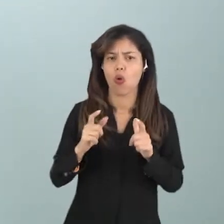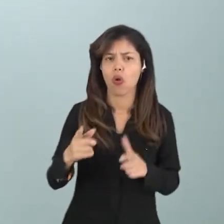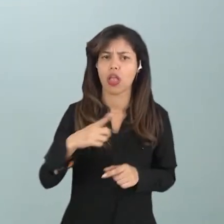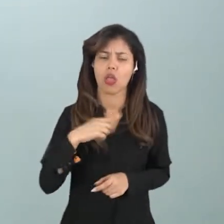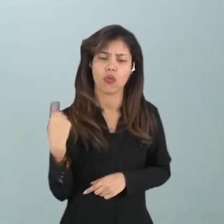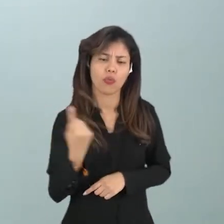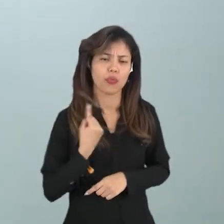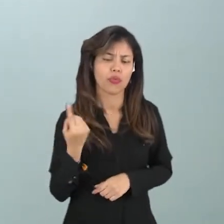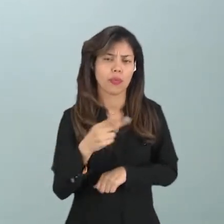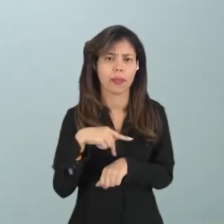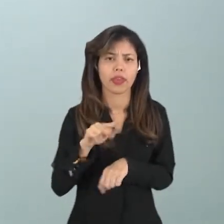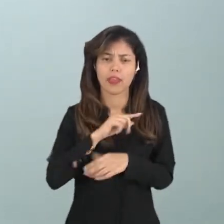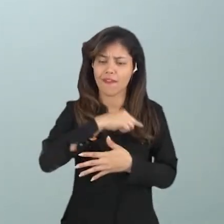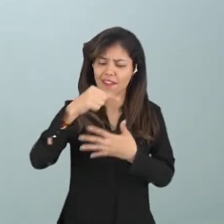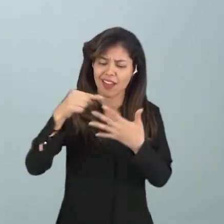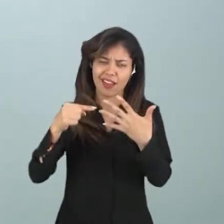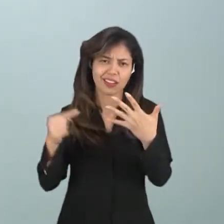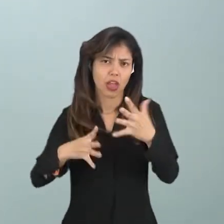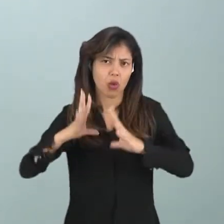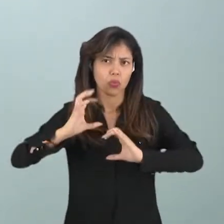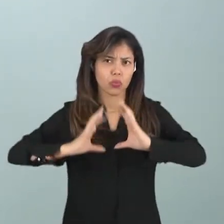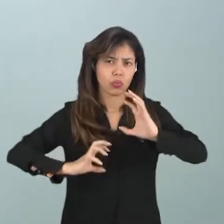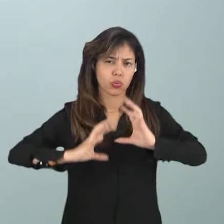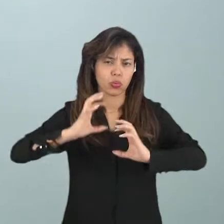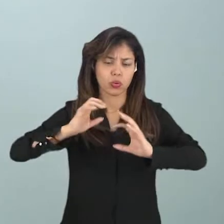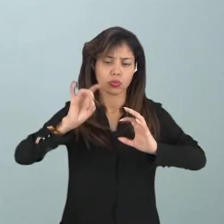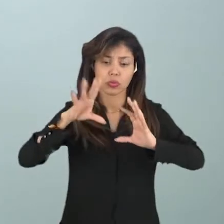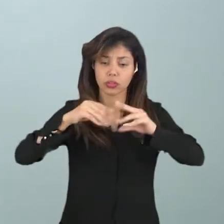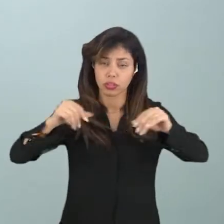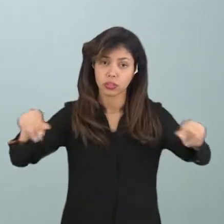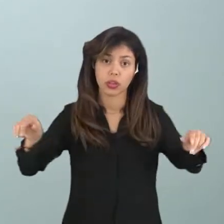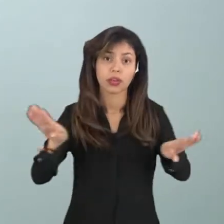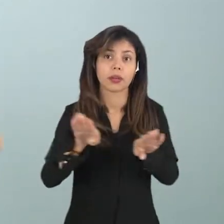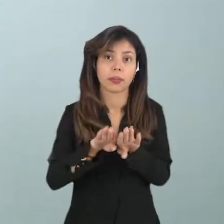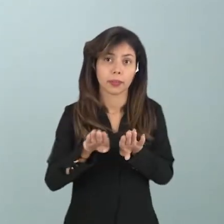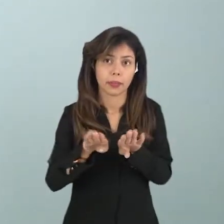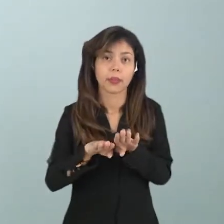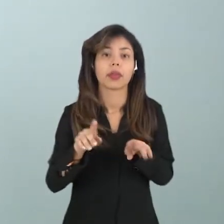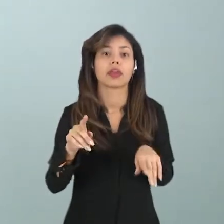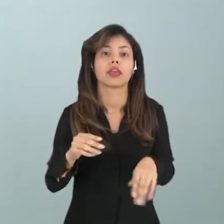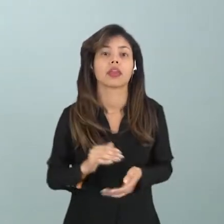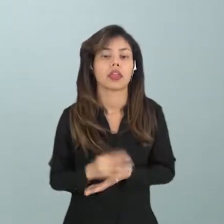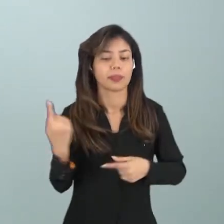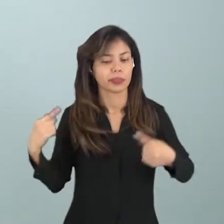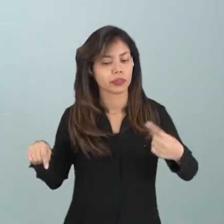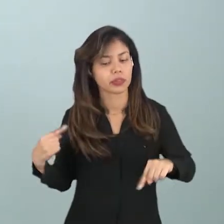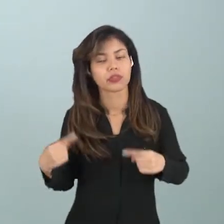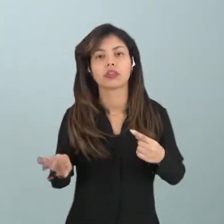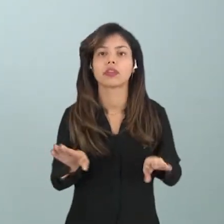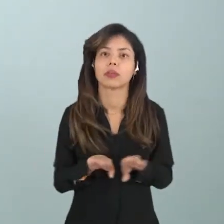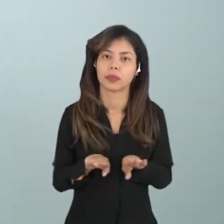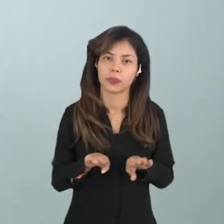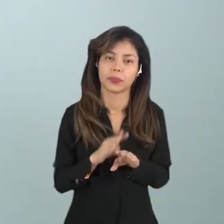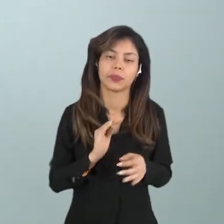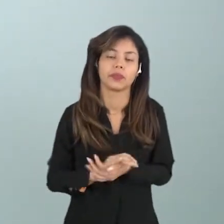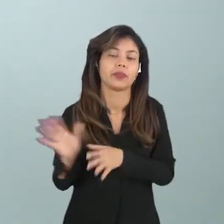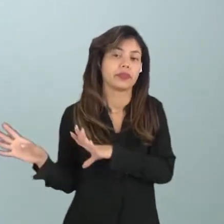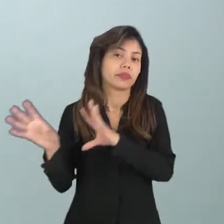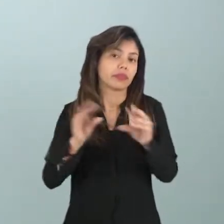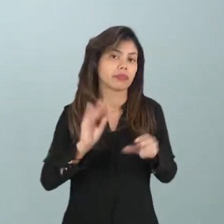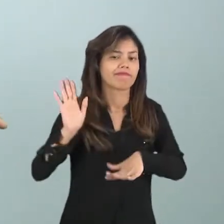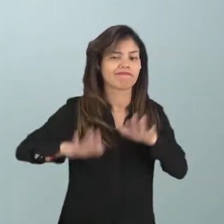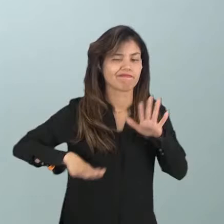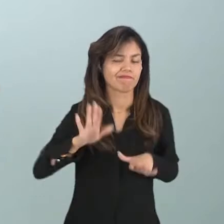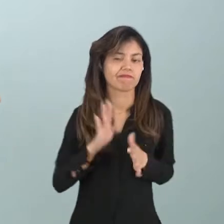existem várias etnias que disputam não só o território, mas também a questão política, né? Então tudo isso leva, às